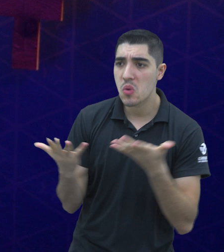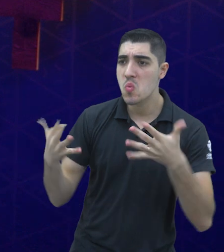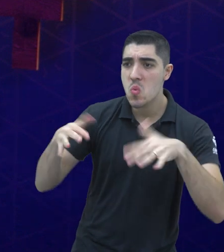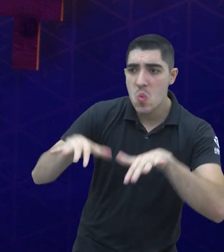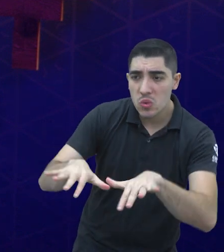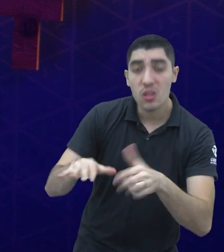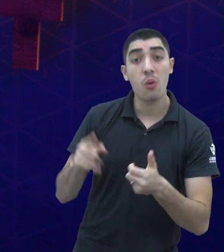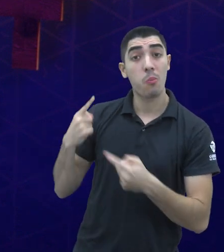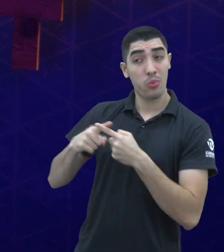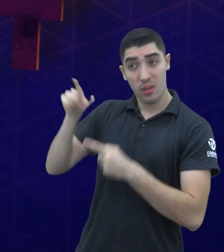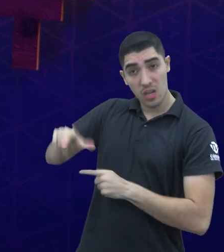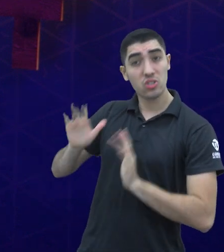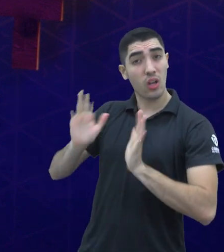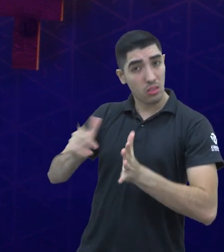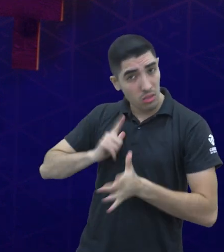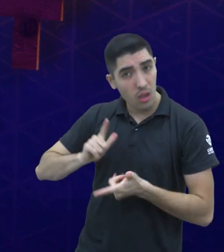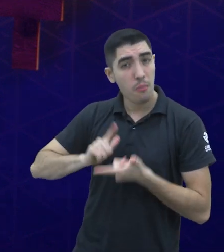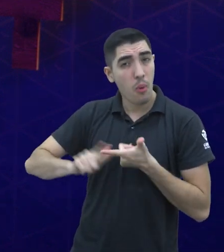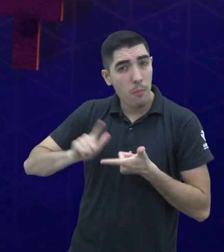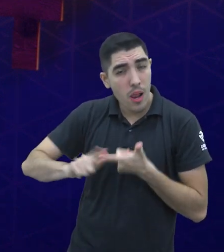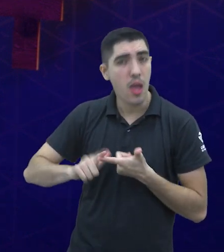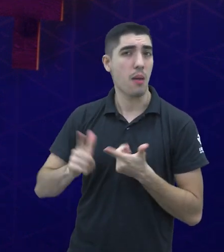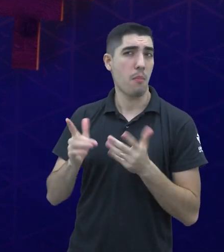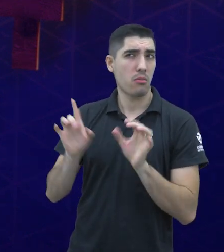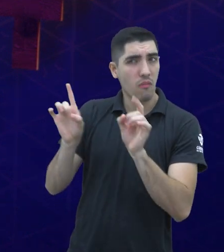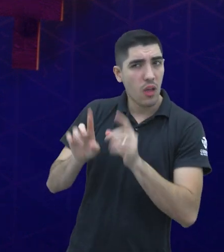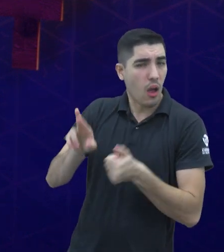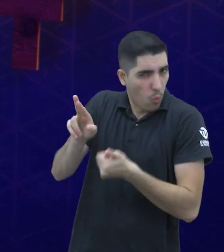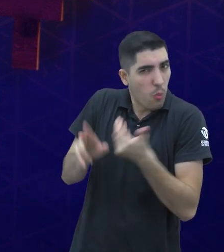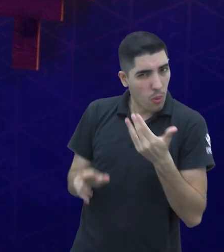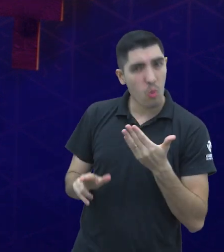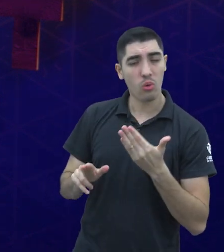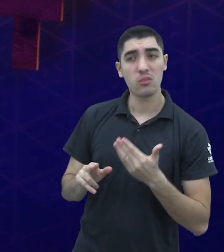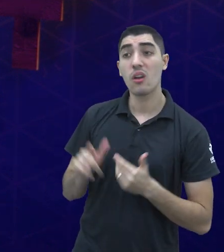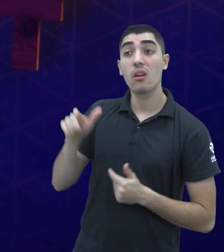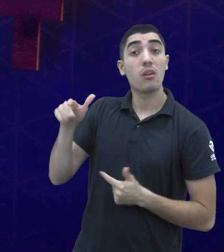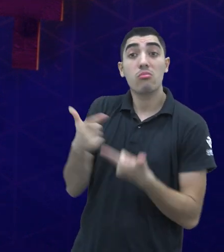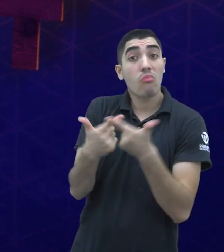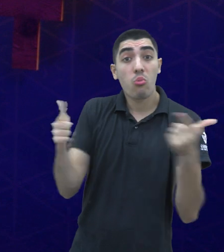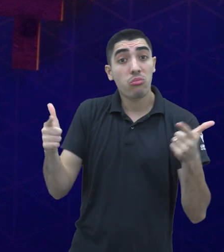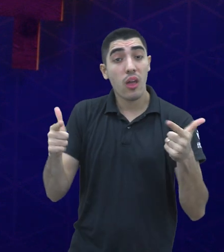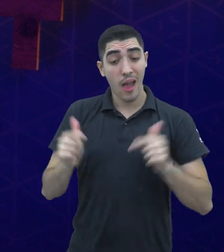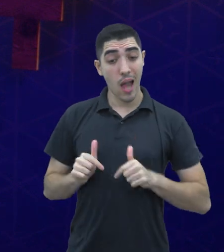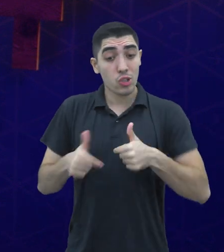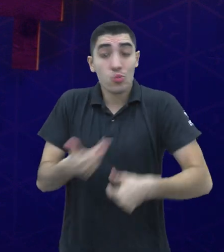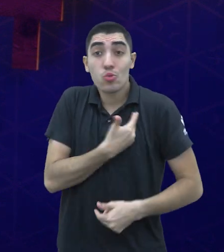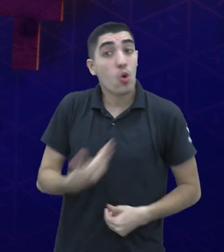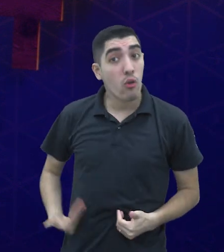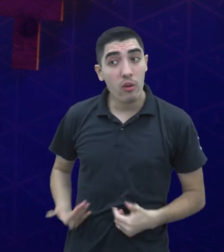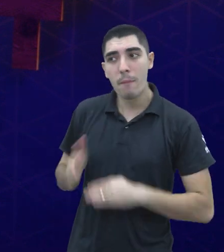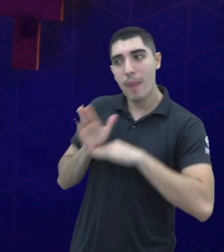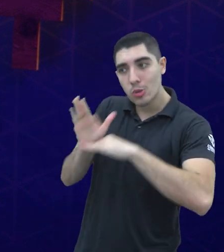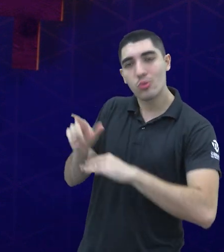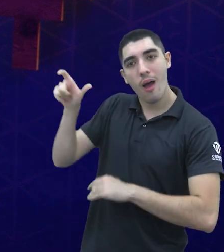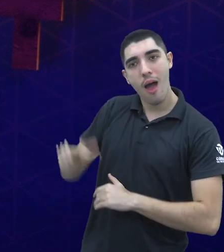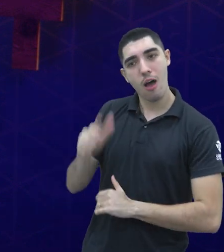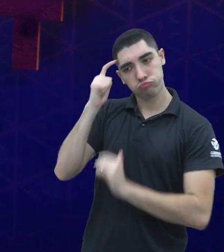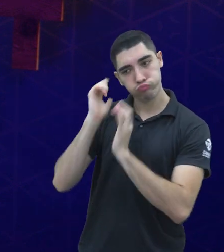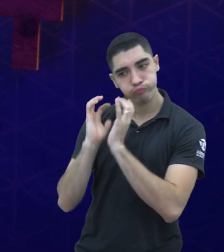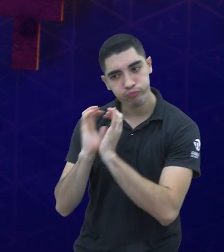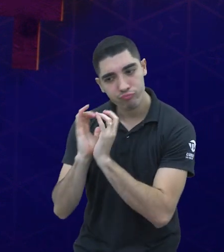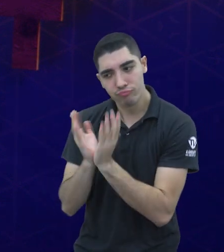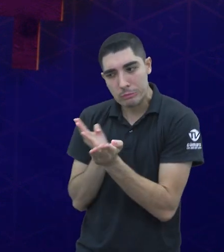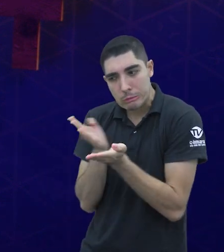também, porque ele já tinha uma patologia, ele já era diferente, ele não tinha uma política pública voltada para a sanidade mental